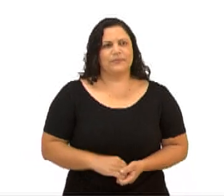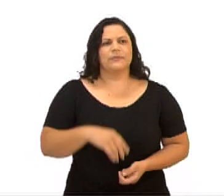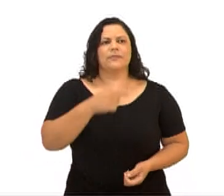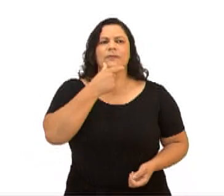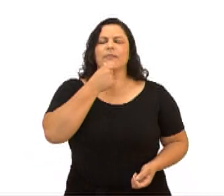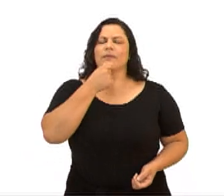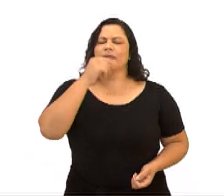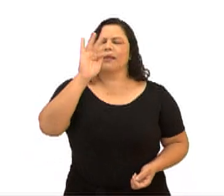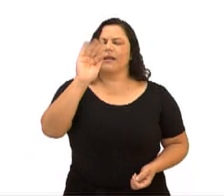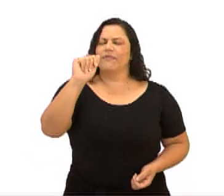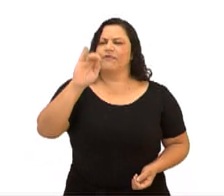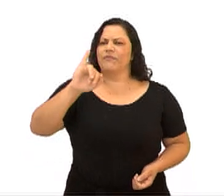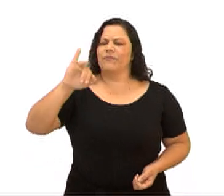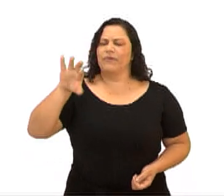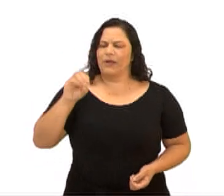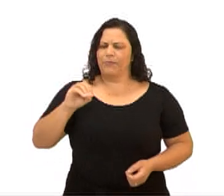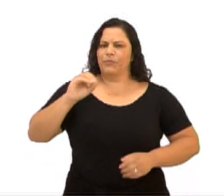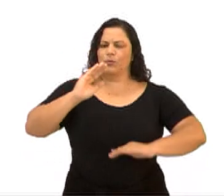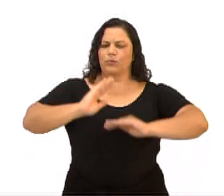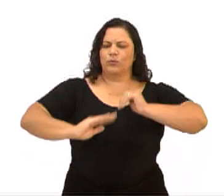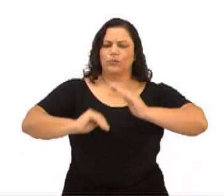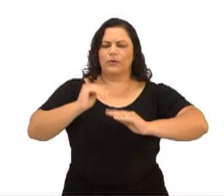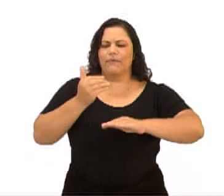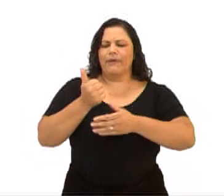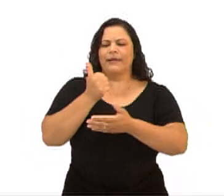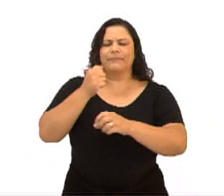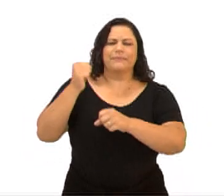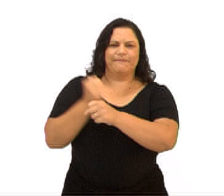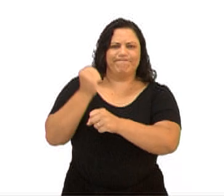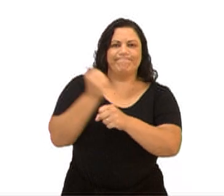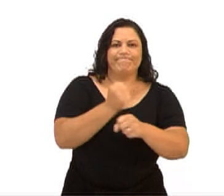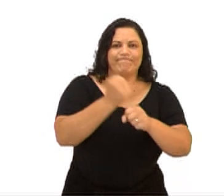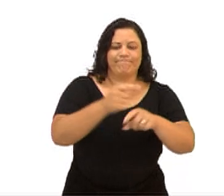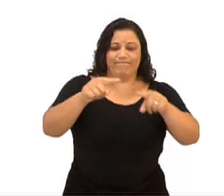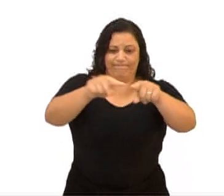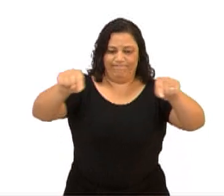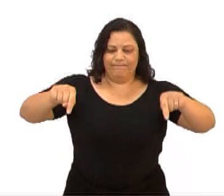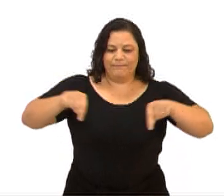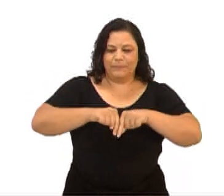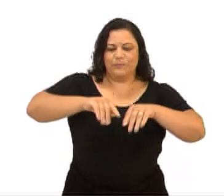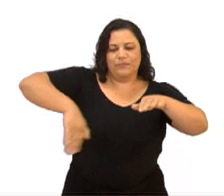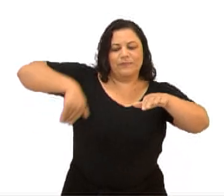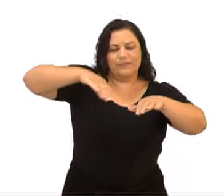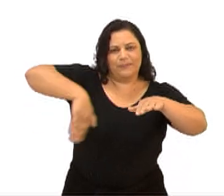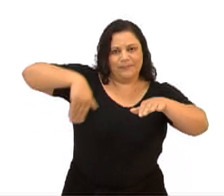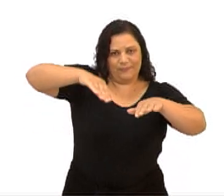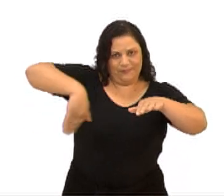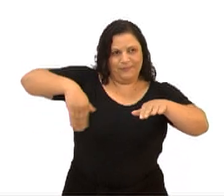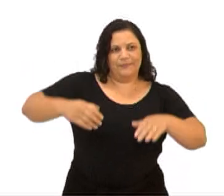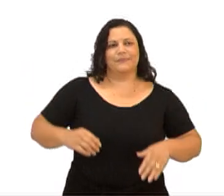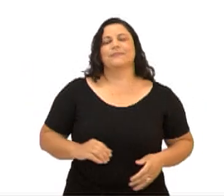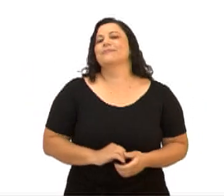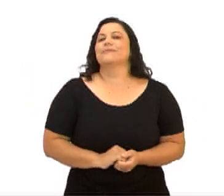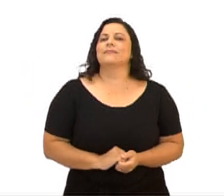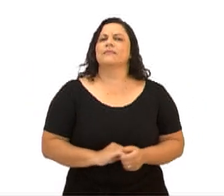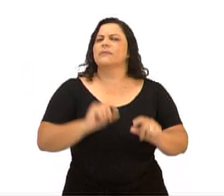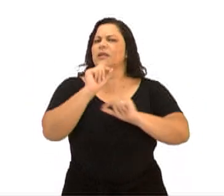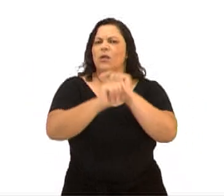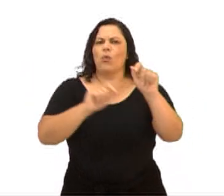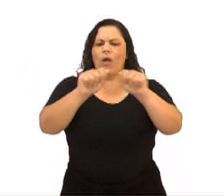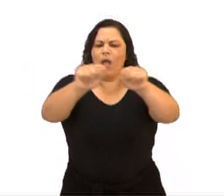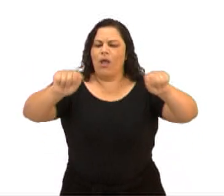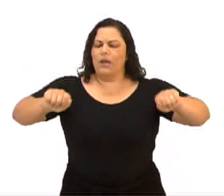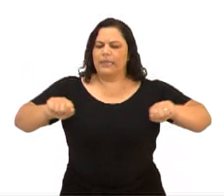construir uma piscina no terreno de sua casa, como mostra a figura abaixo. Qual a área em metros quadrados que a piscina